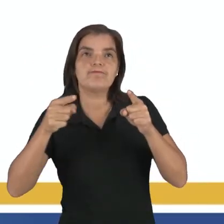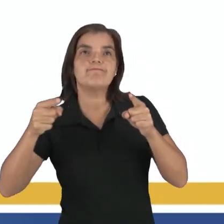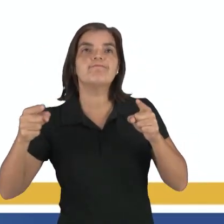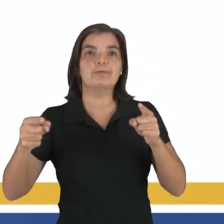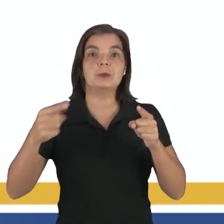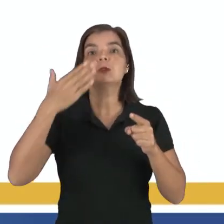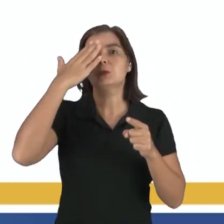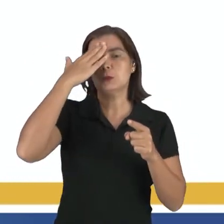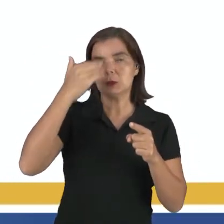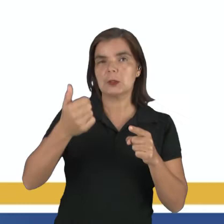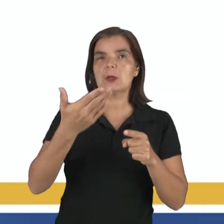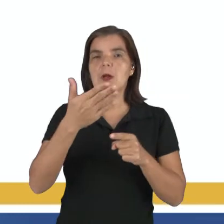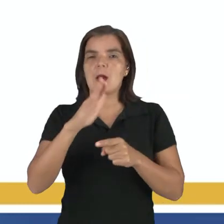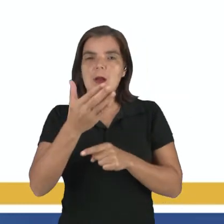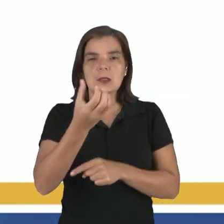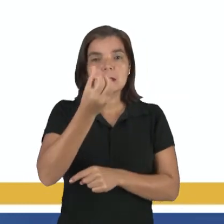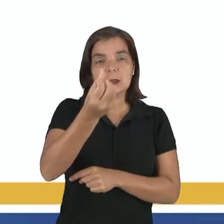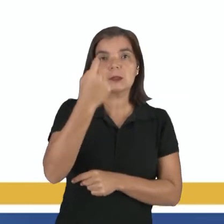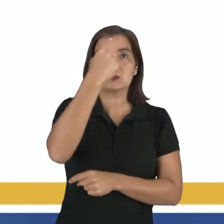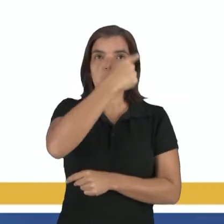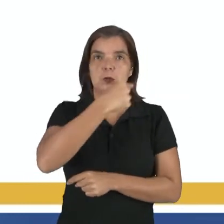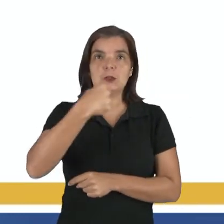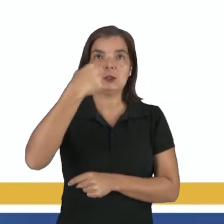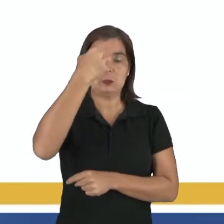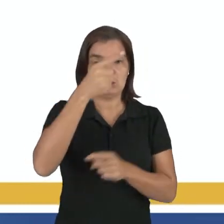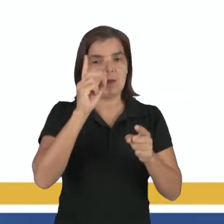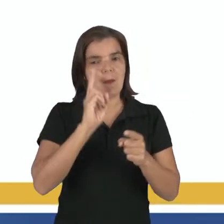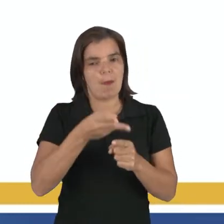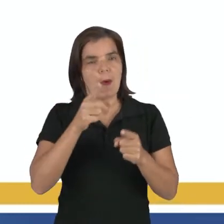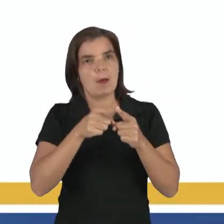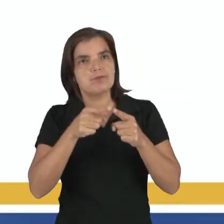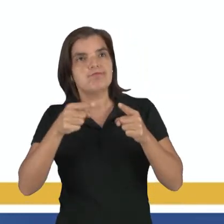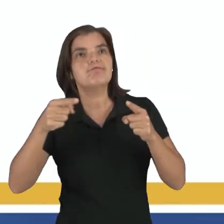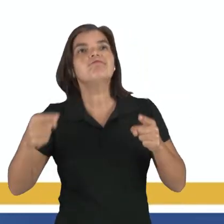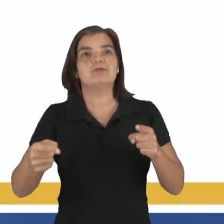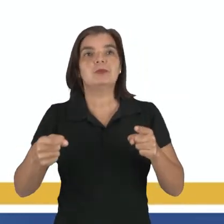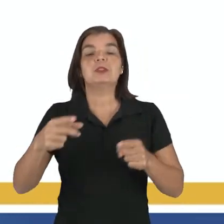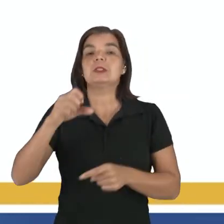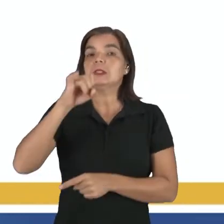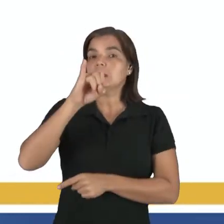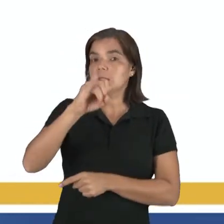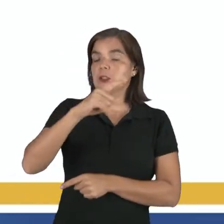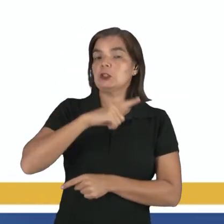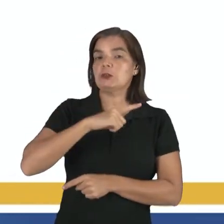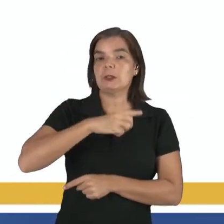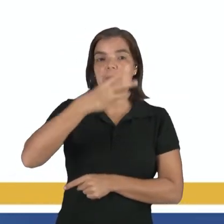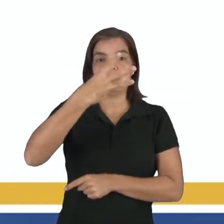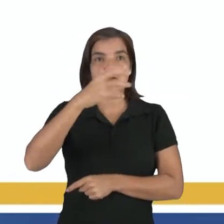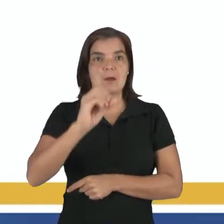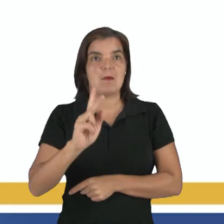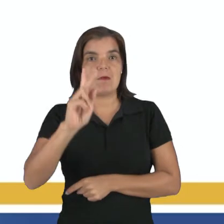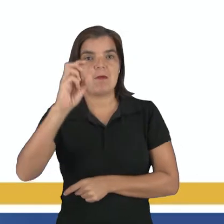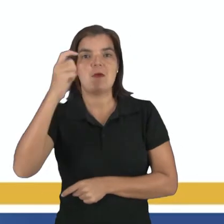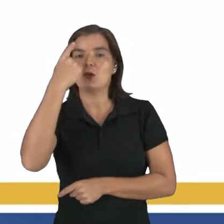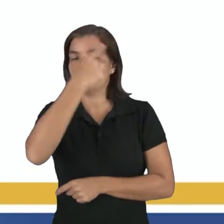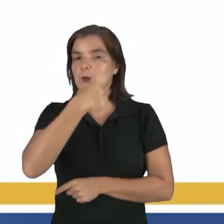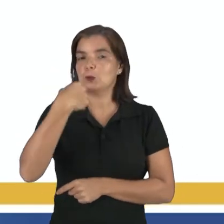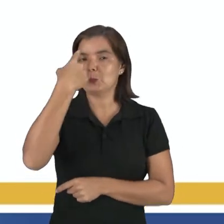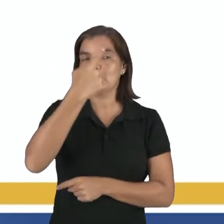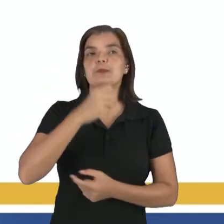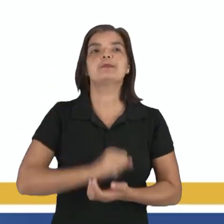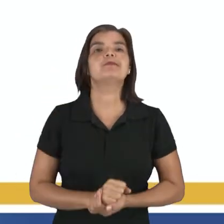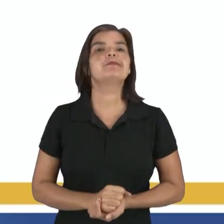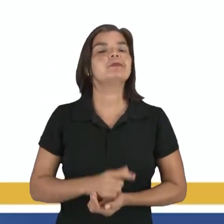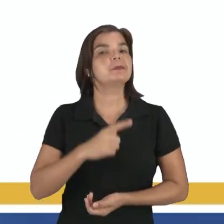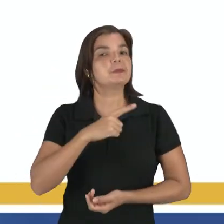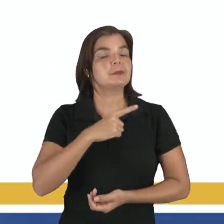em Um percurso sabendo que gastaria seis horas nesse mesmo percurso se estivesse a 30 por hora